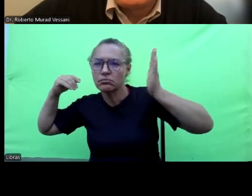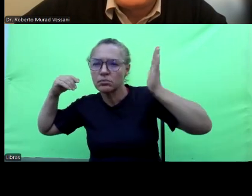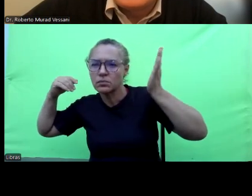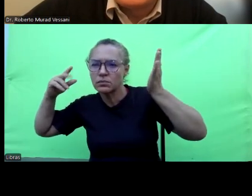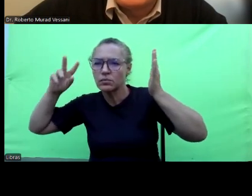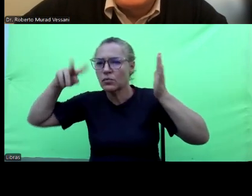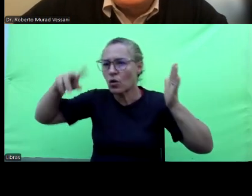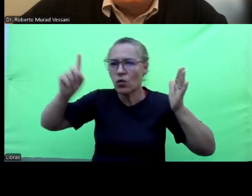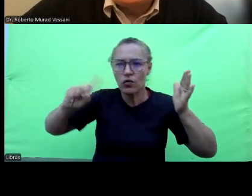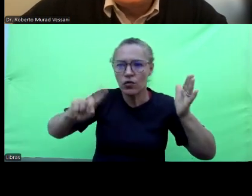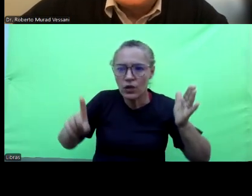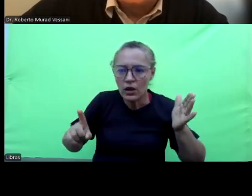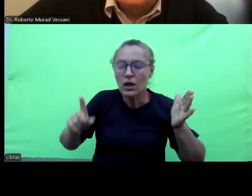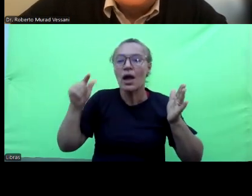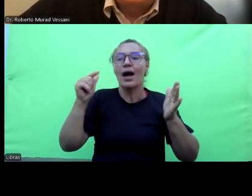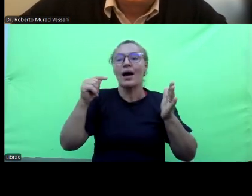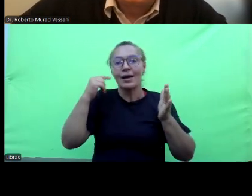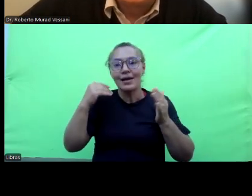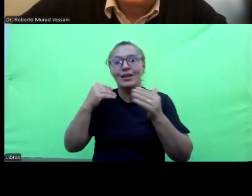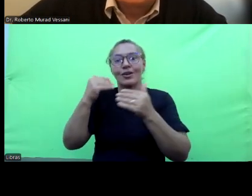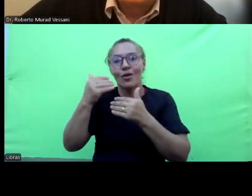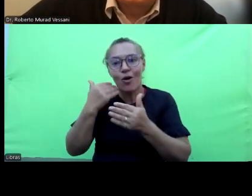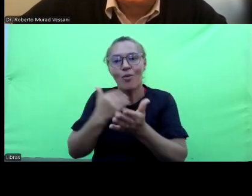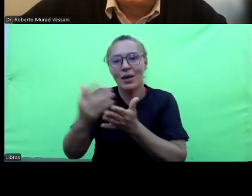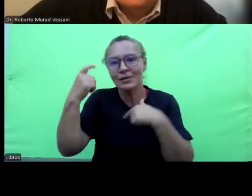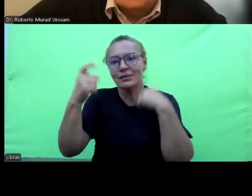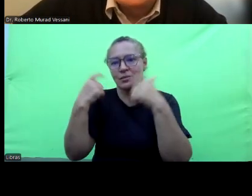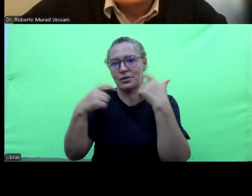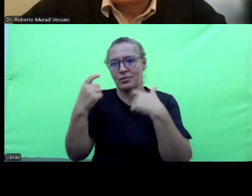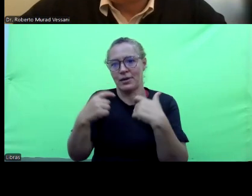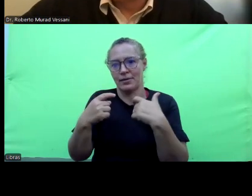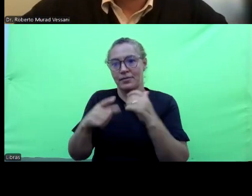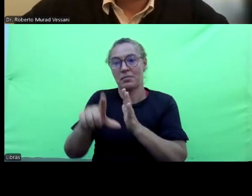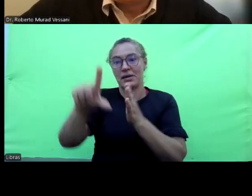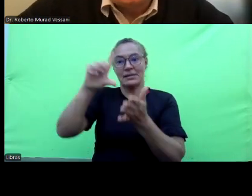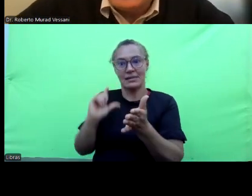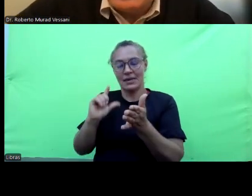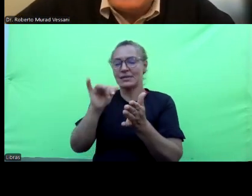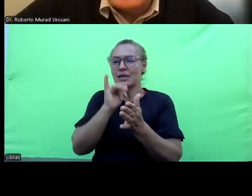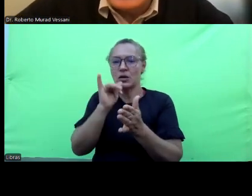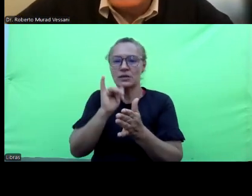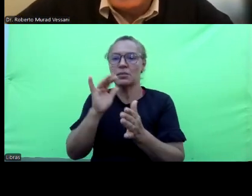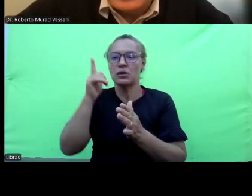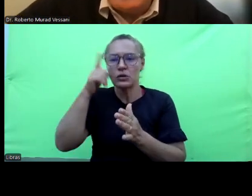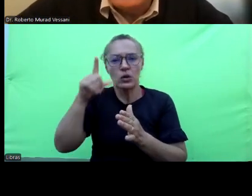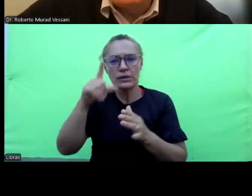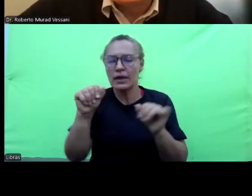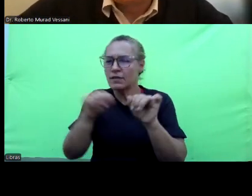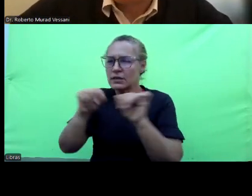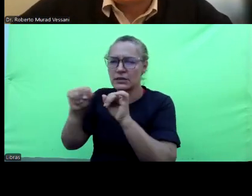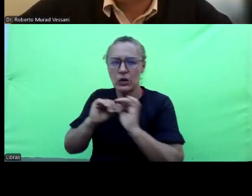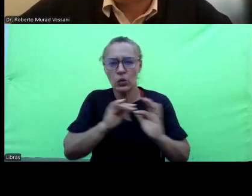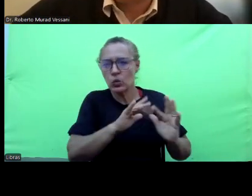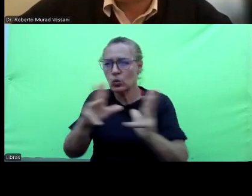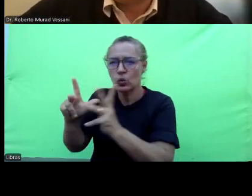suas atividades. Mas num dado momento, essa pessoa, por conta de um comprometimento muito avançado do campo de visão,